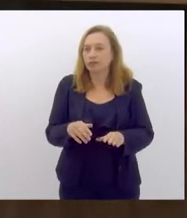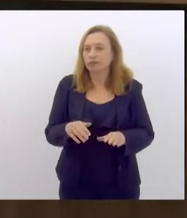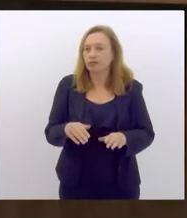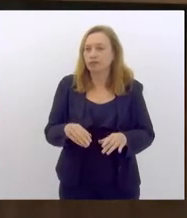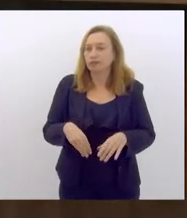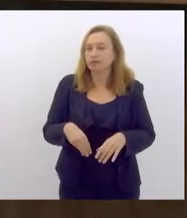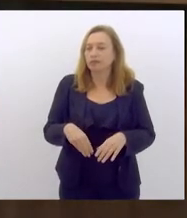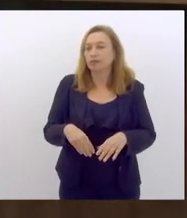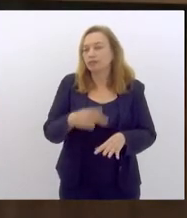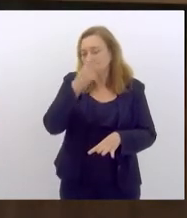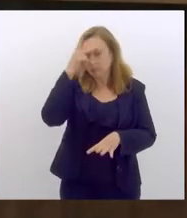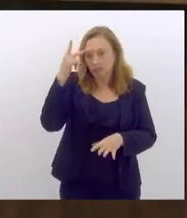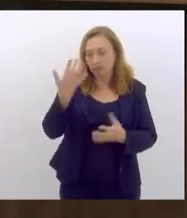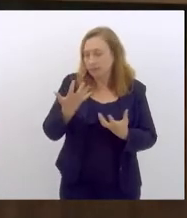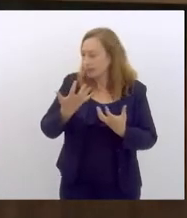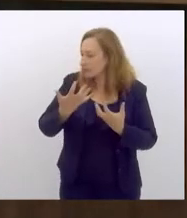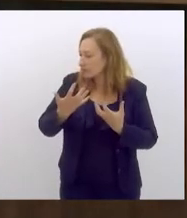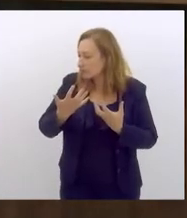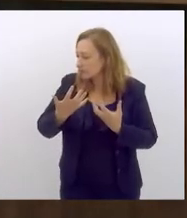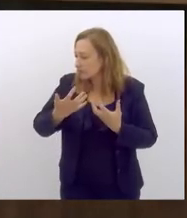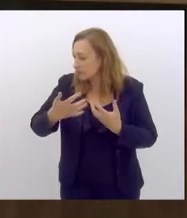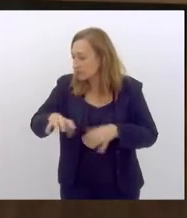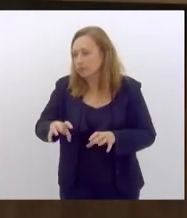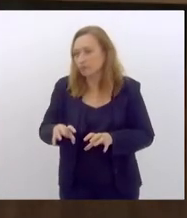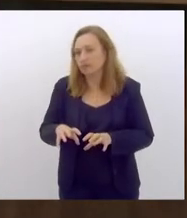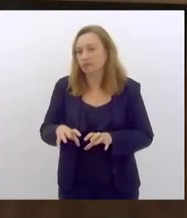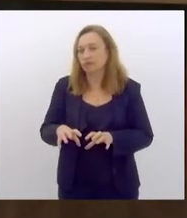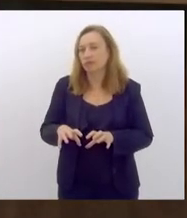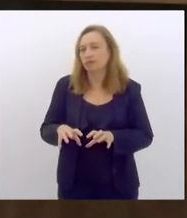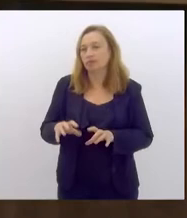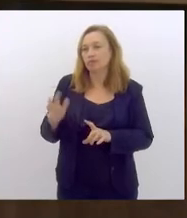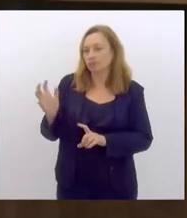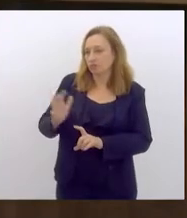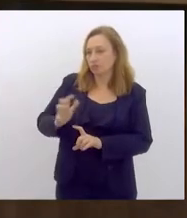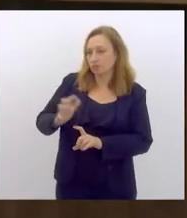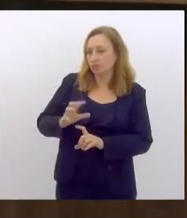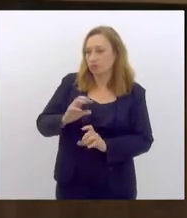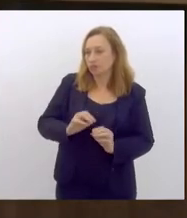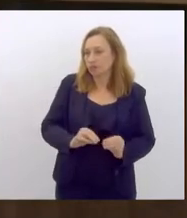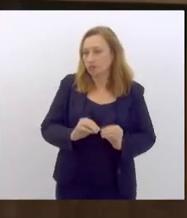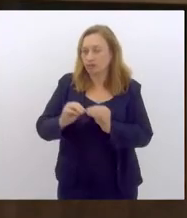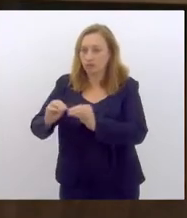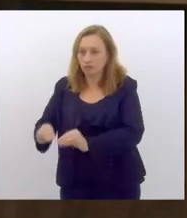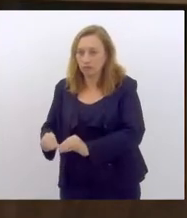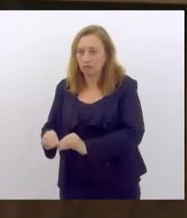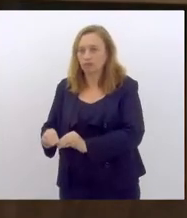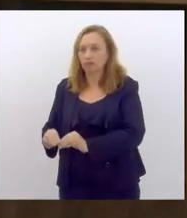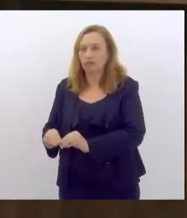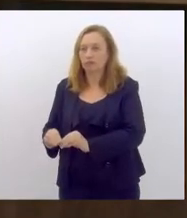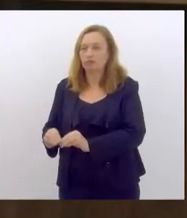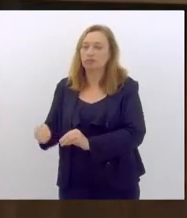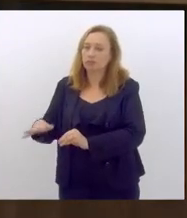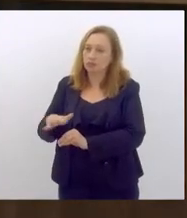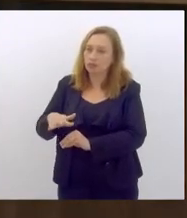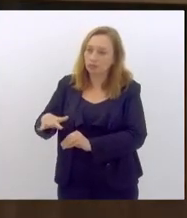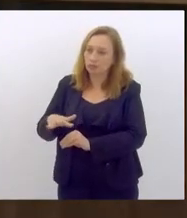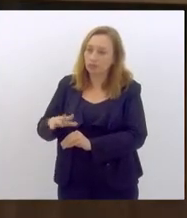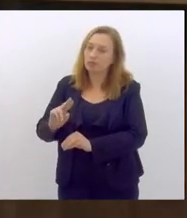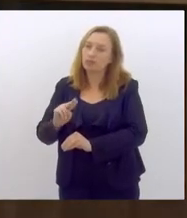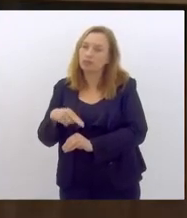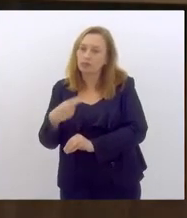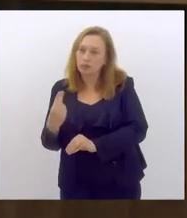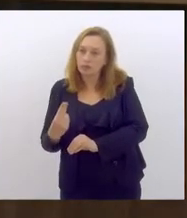discordar de condutas técnicas são ameaçados de transferência de unidade ou